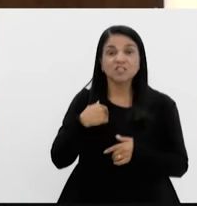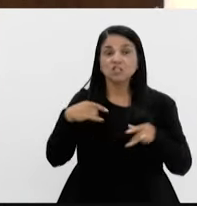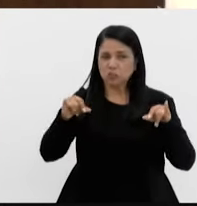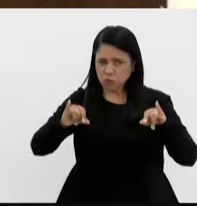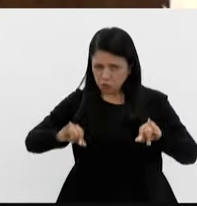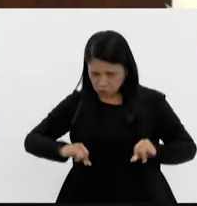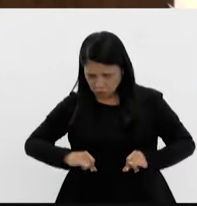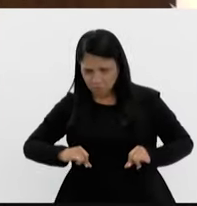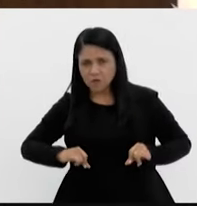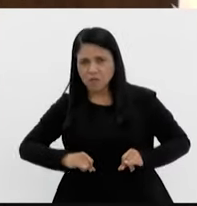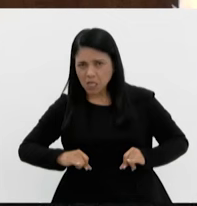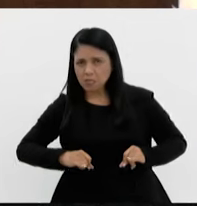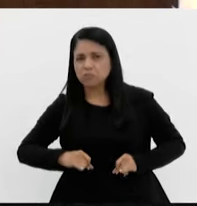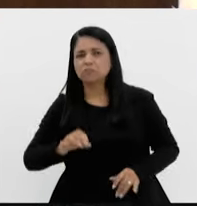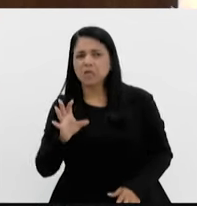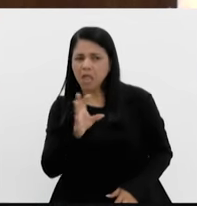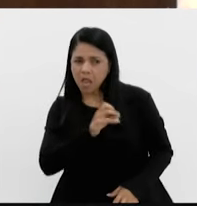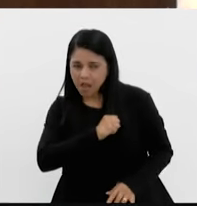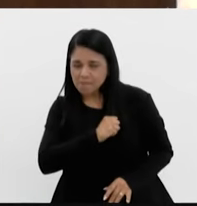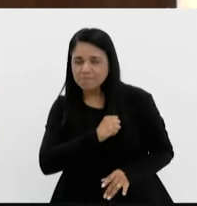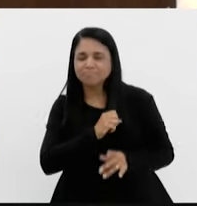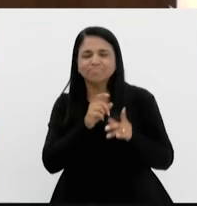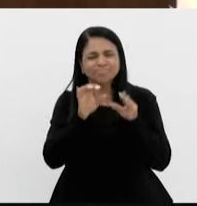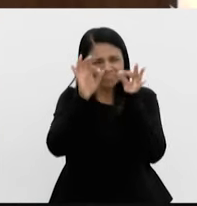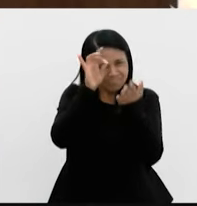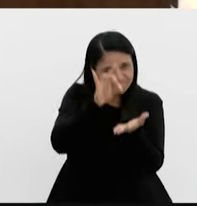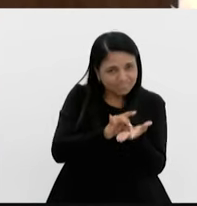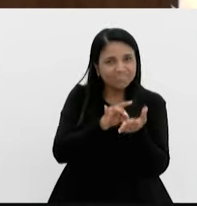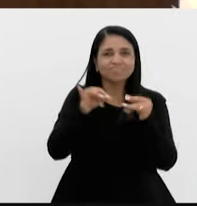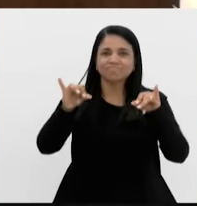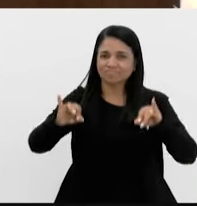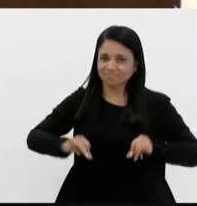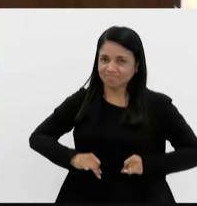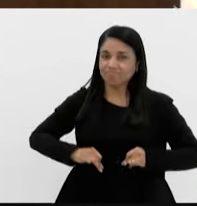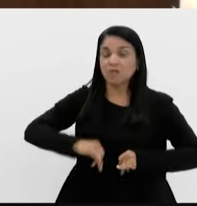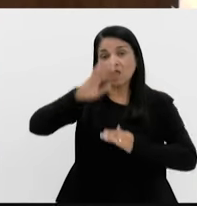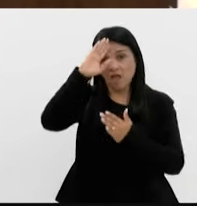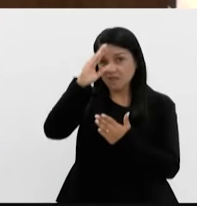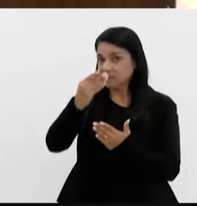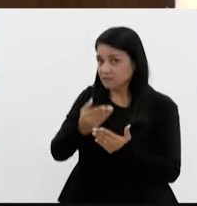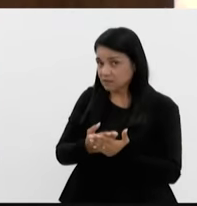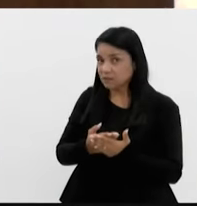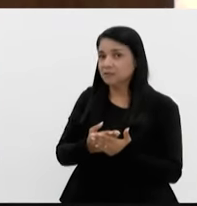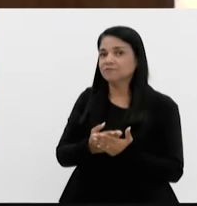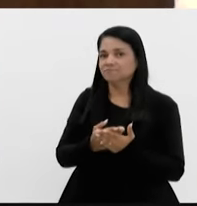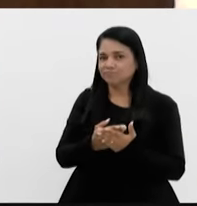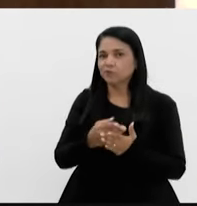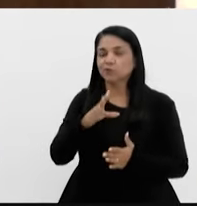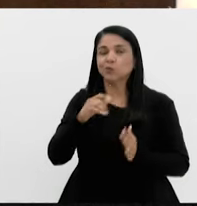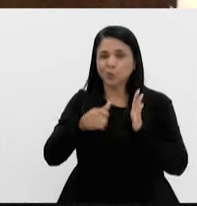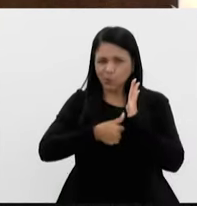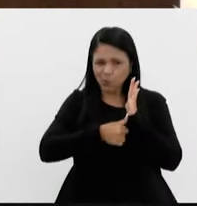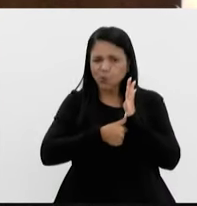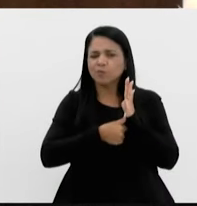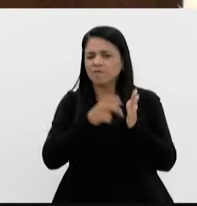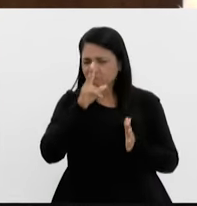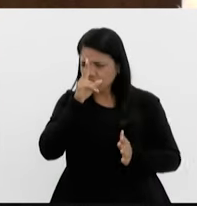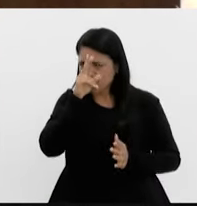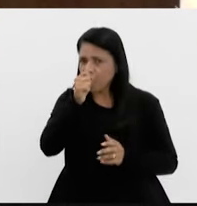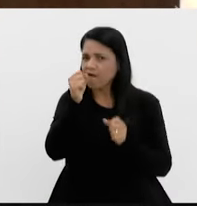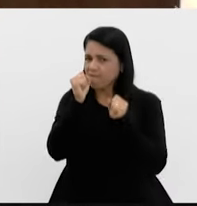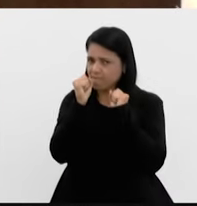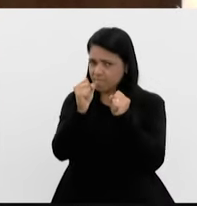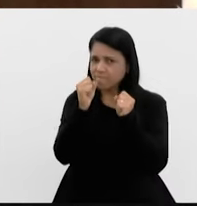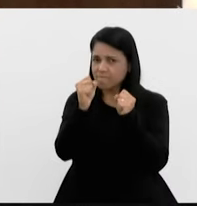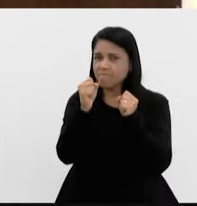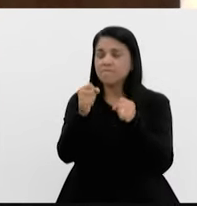realmente quem ama sofre mas acreditando que essa instituição vai se fortalecer ainda mais e